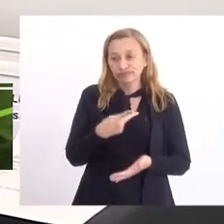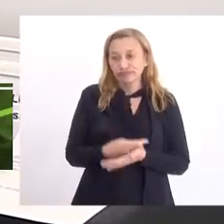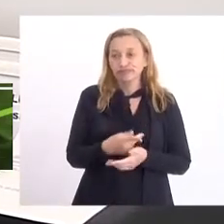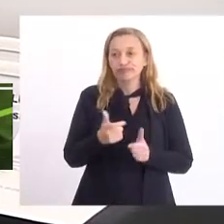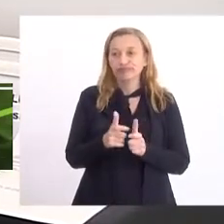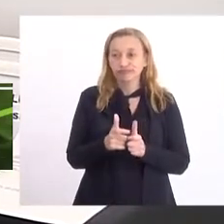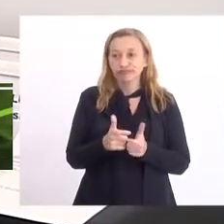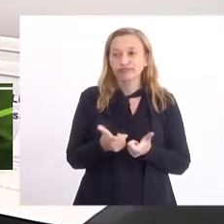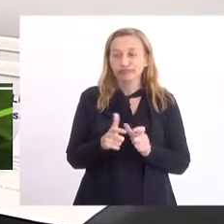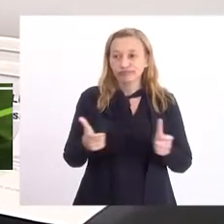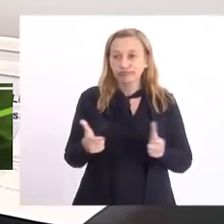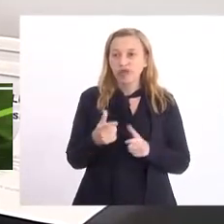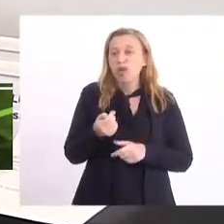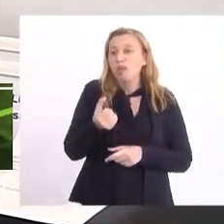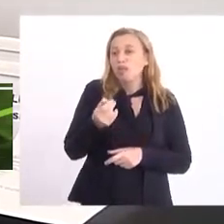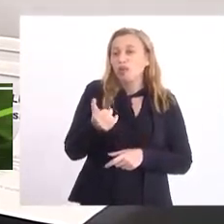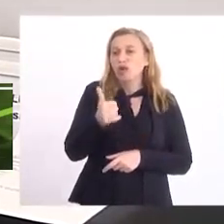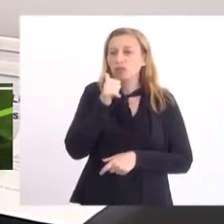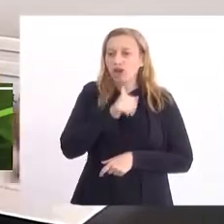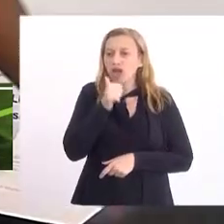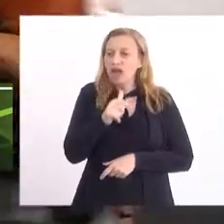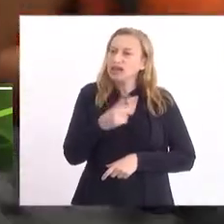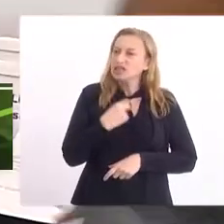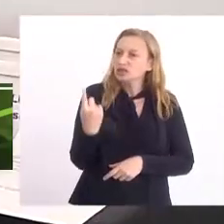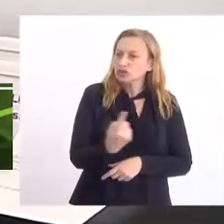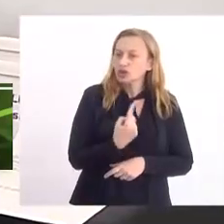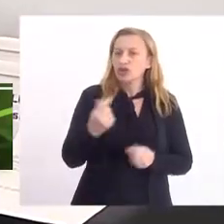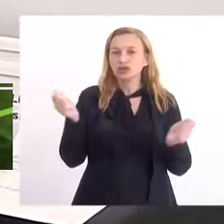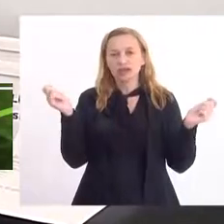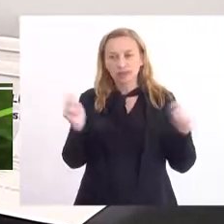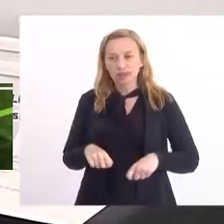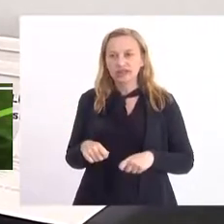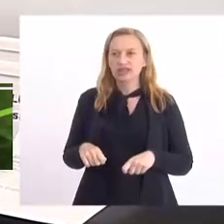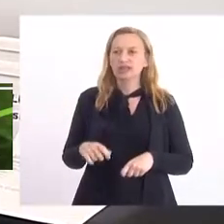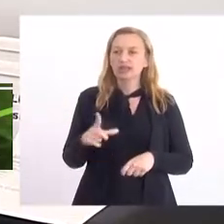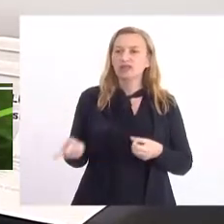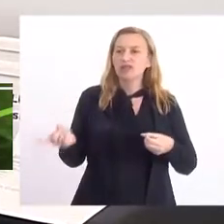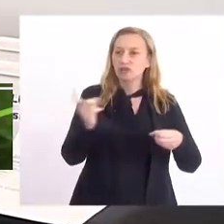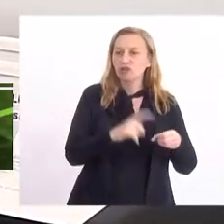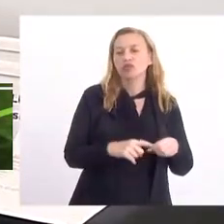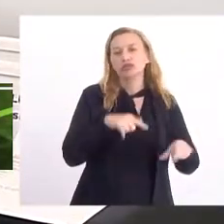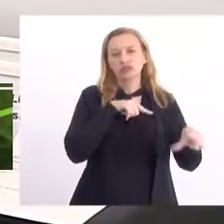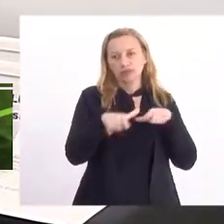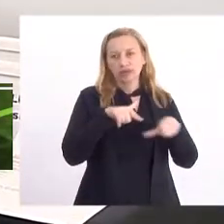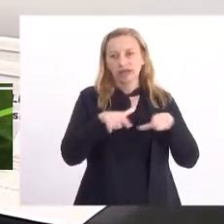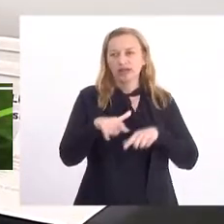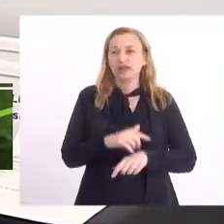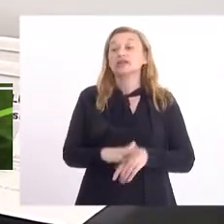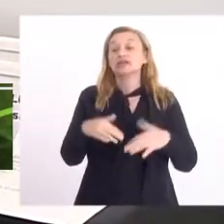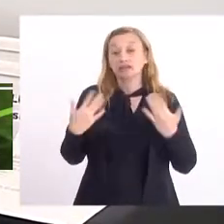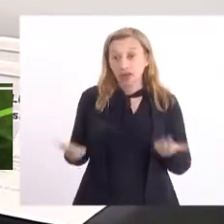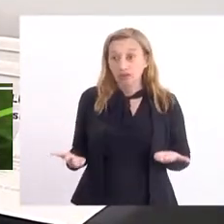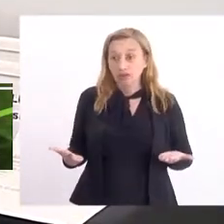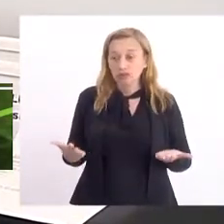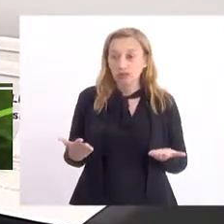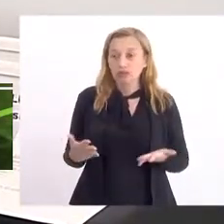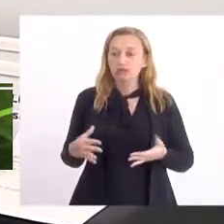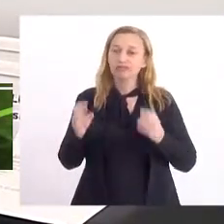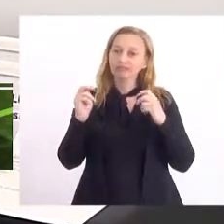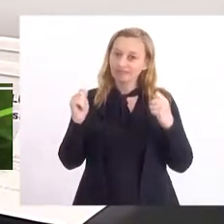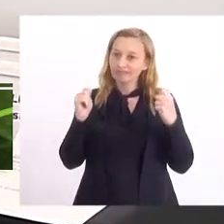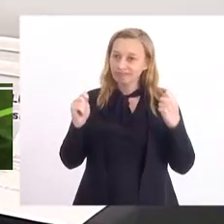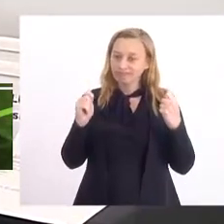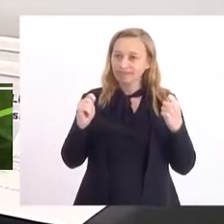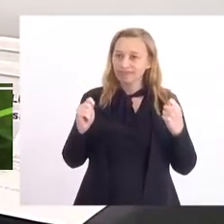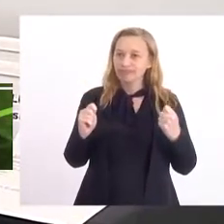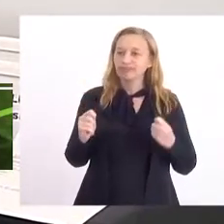mulheres, né? E nós estamos capacitadas para voltar ao trabalho. Então, assim, eu torço muito que